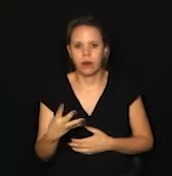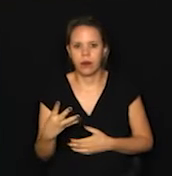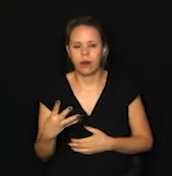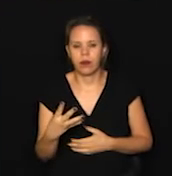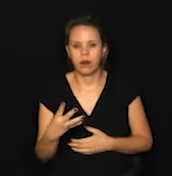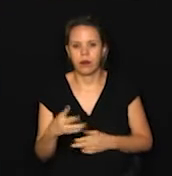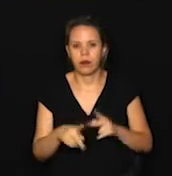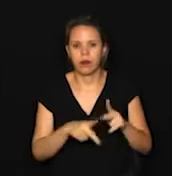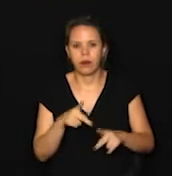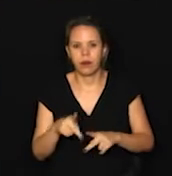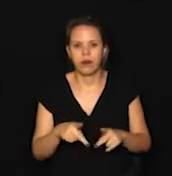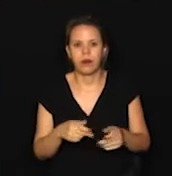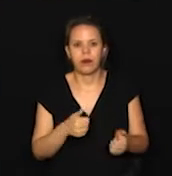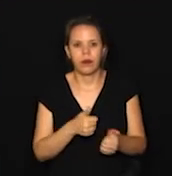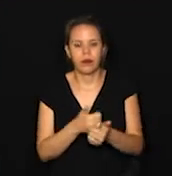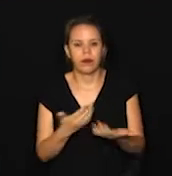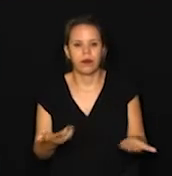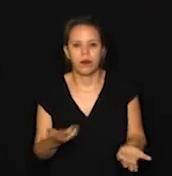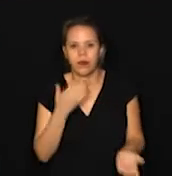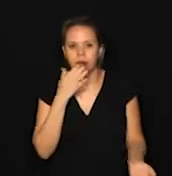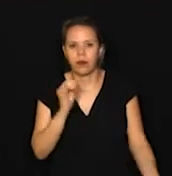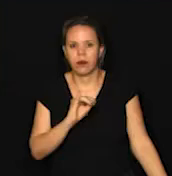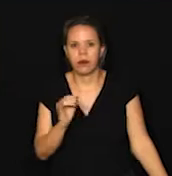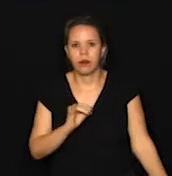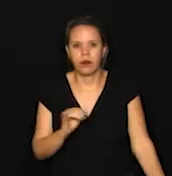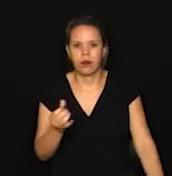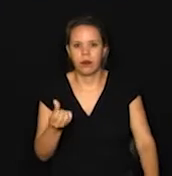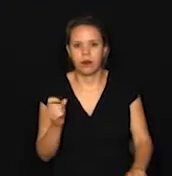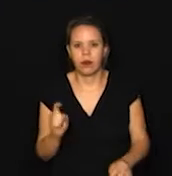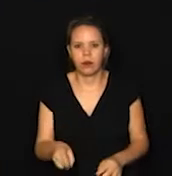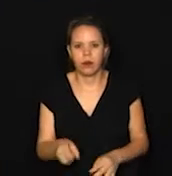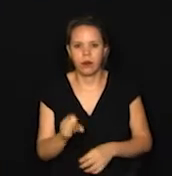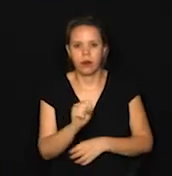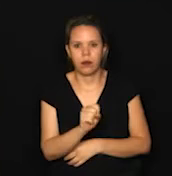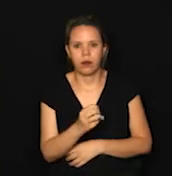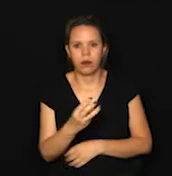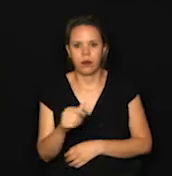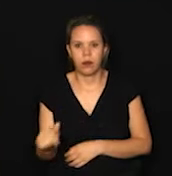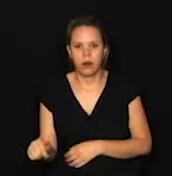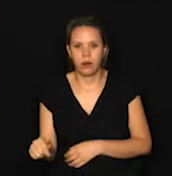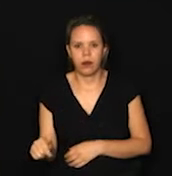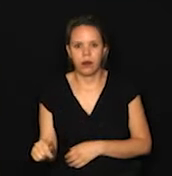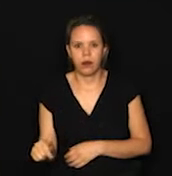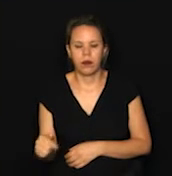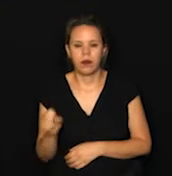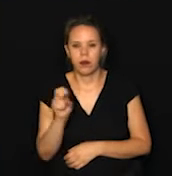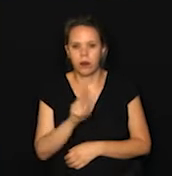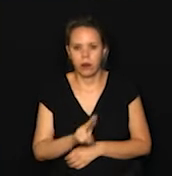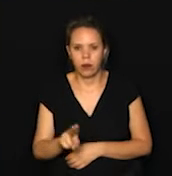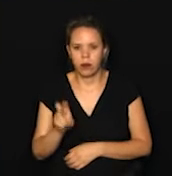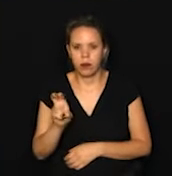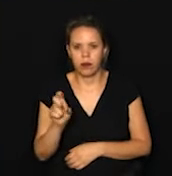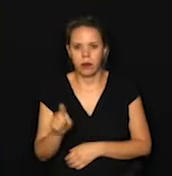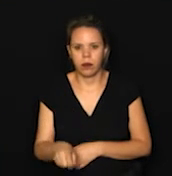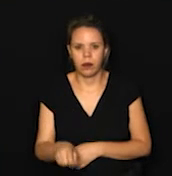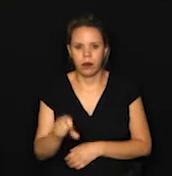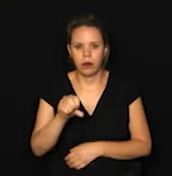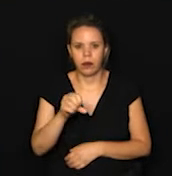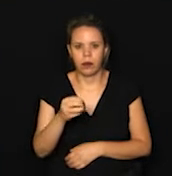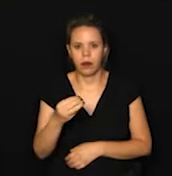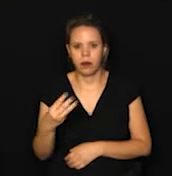32.444 casos, seguida de Indaiatuba com 6.837, Sumaré